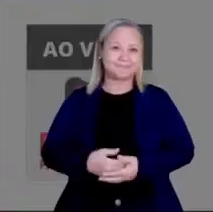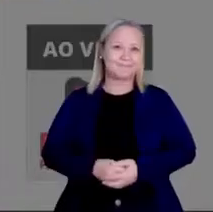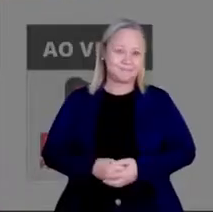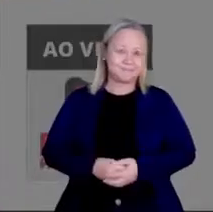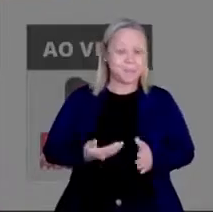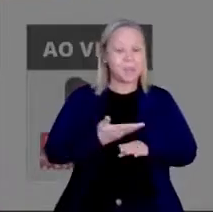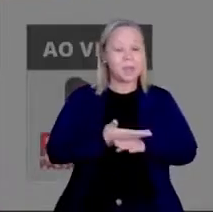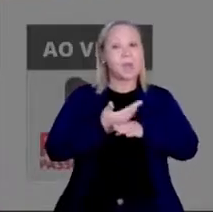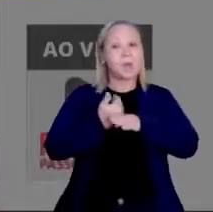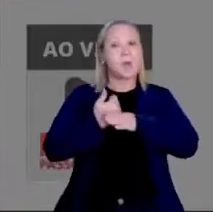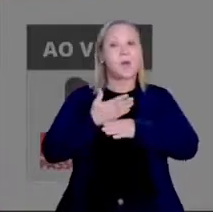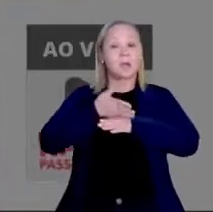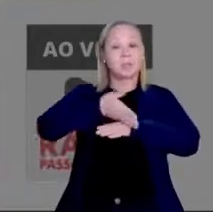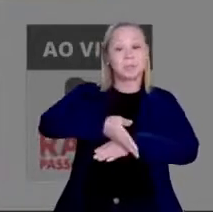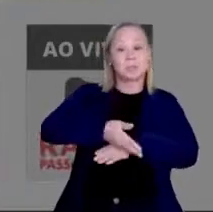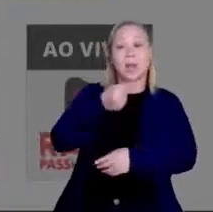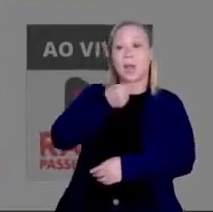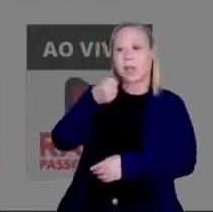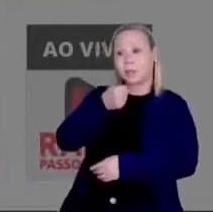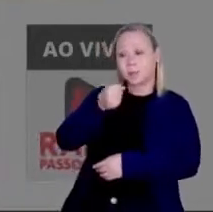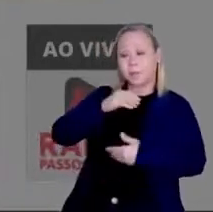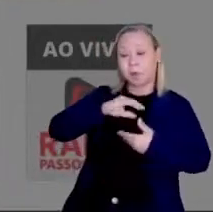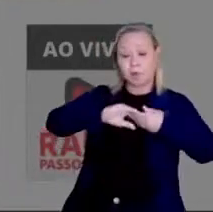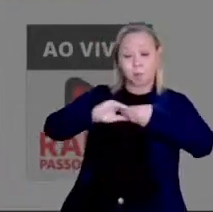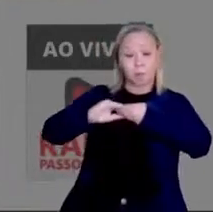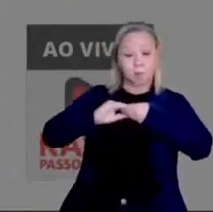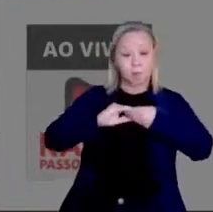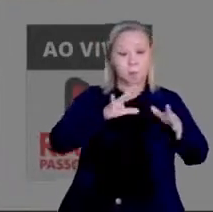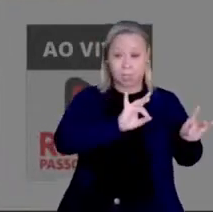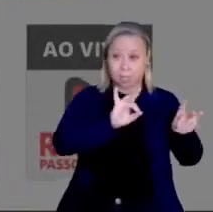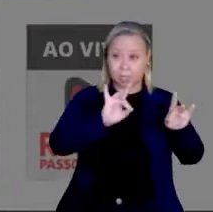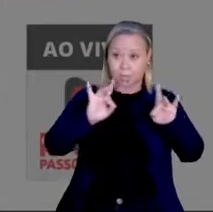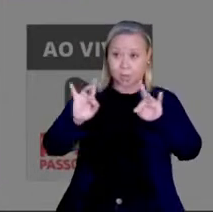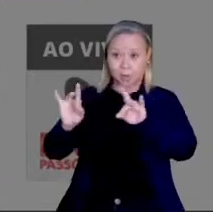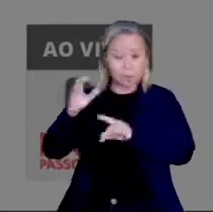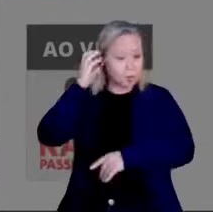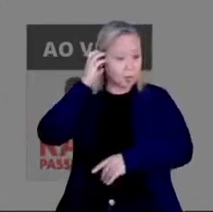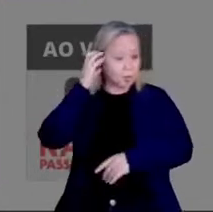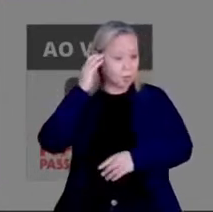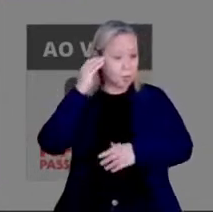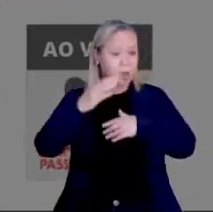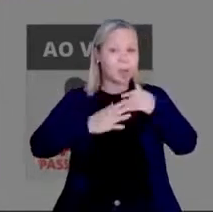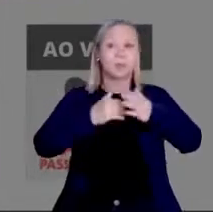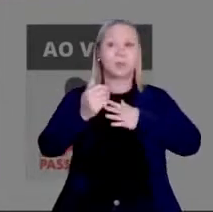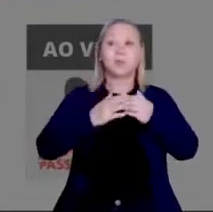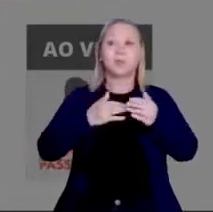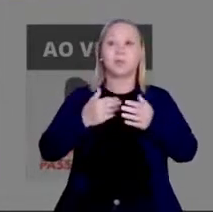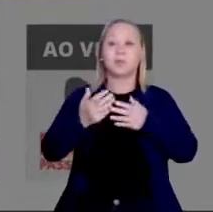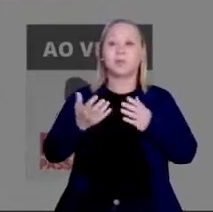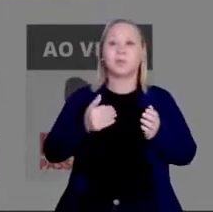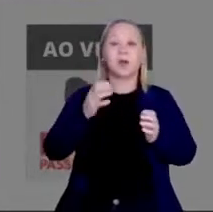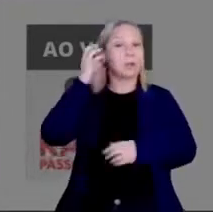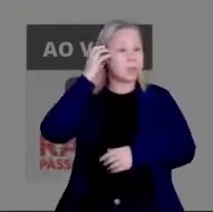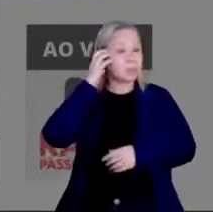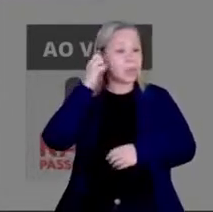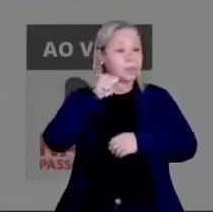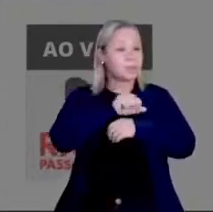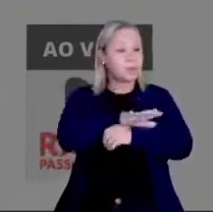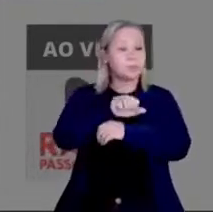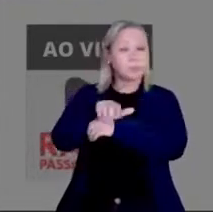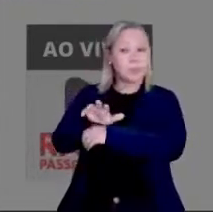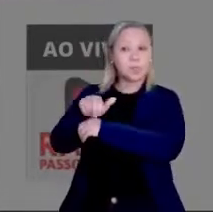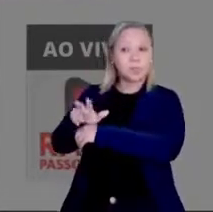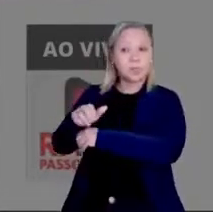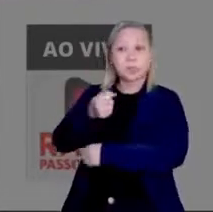Campo Belo, Minas Gerais. E a Rádio Vida, 94,1 FM de Três Pontas, Minas Gerais. A audiência,